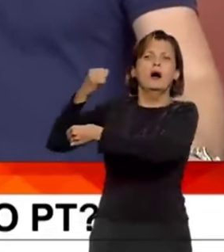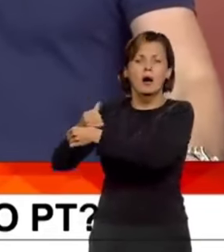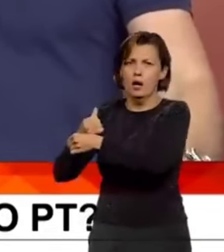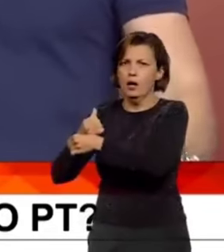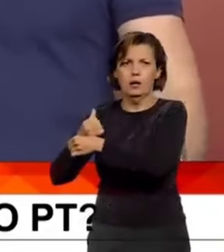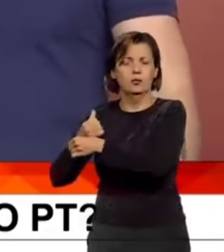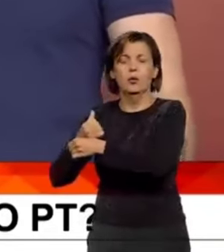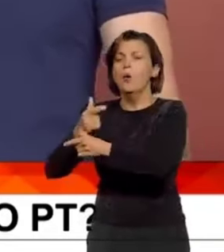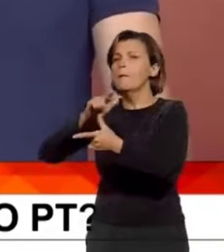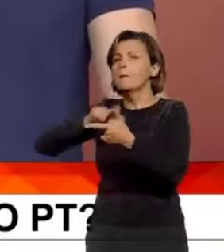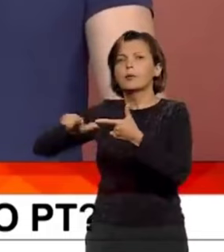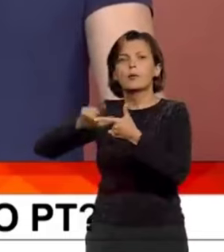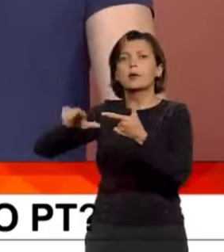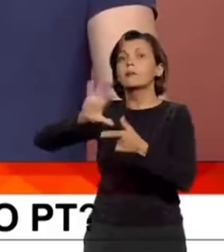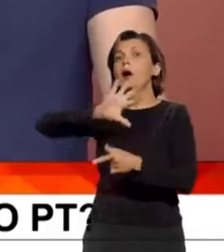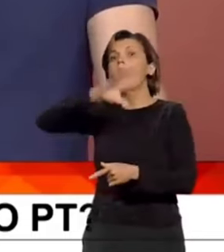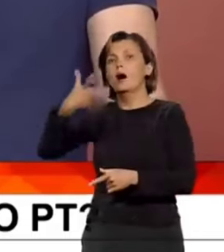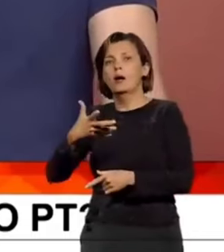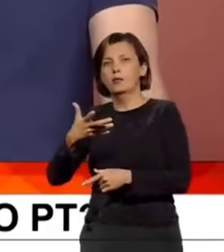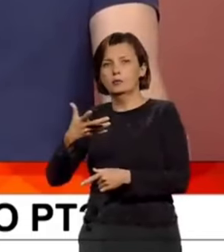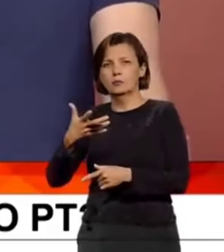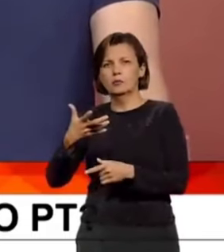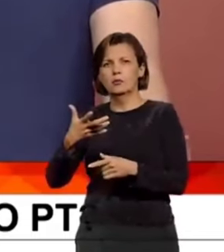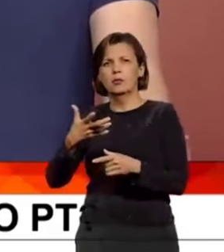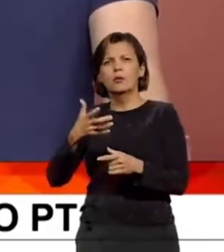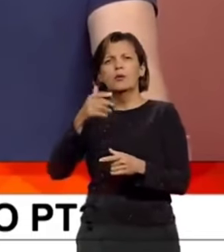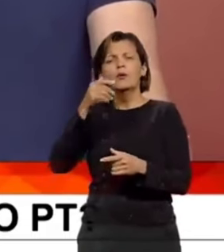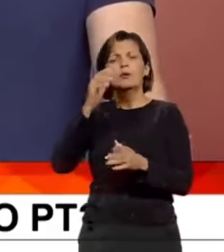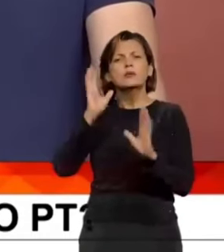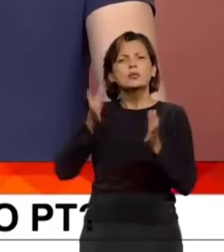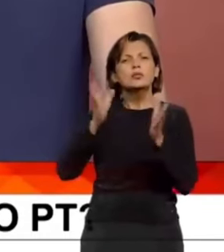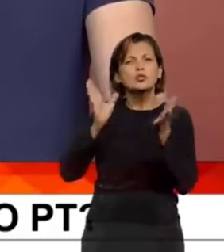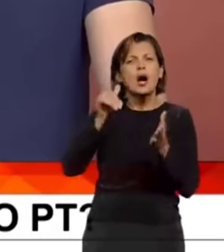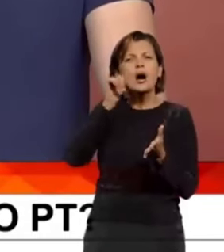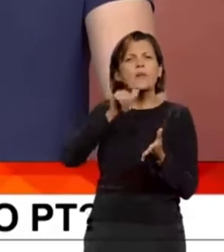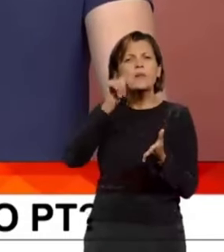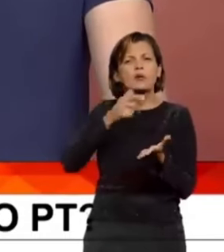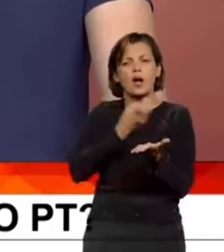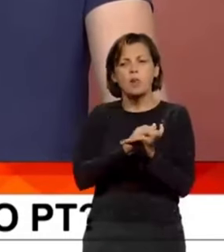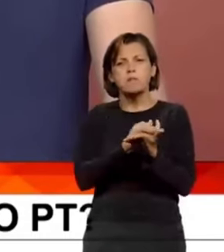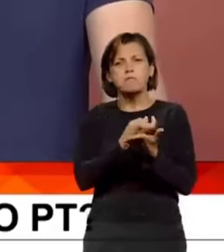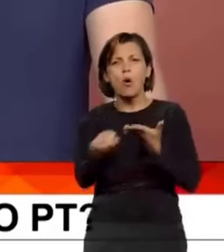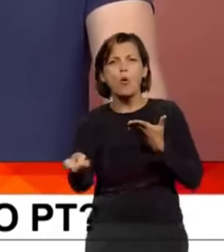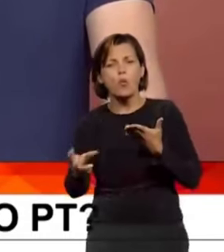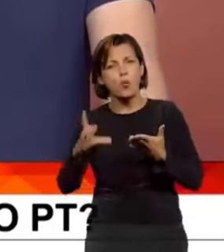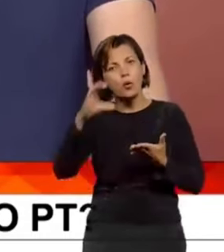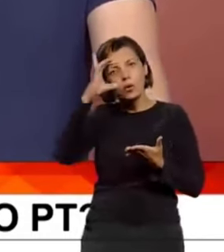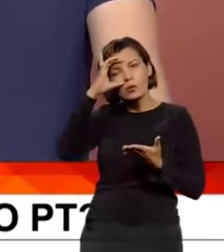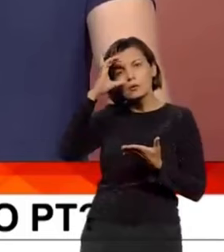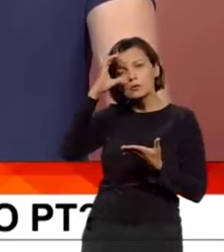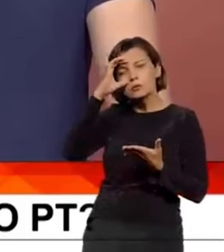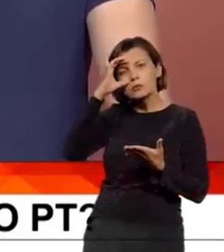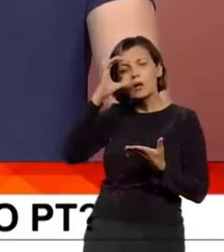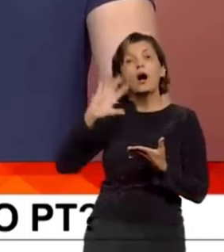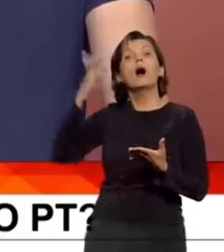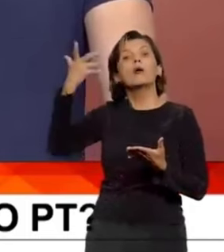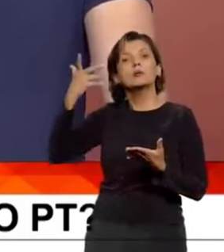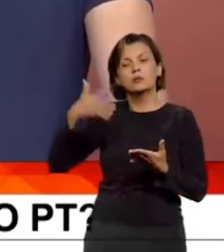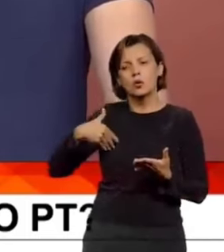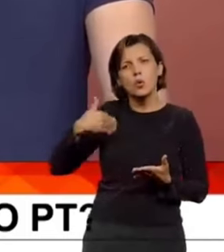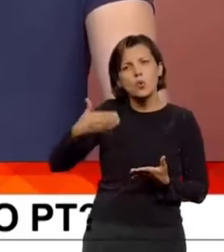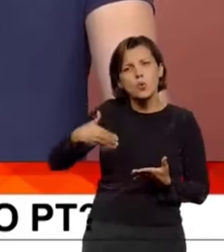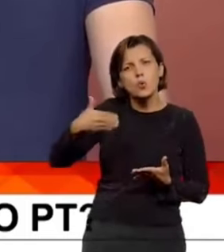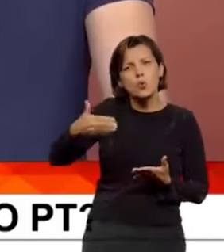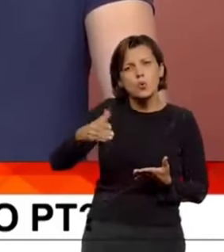o país foi usurpado do Poder uma mulher democraticamente eleito de lá para cá o que que